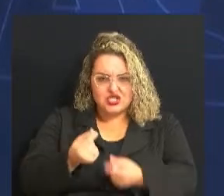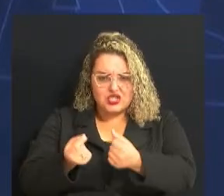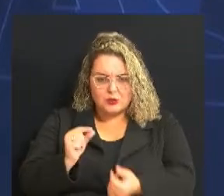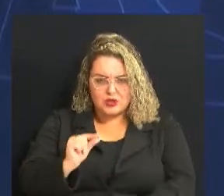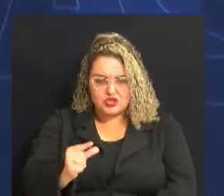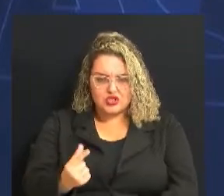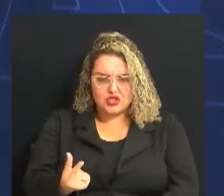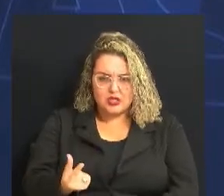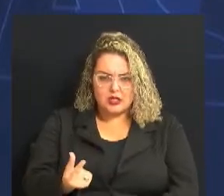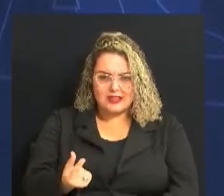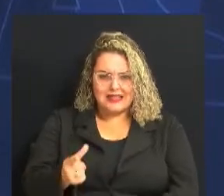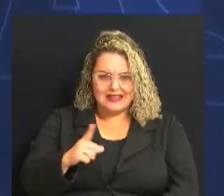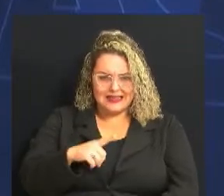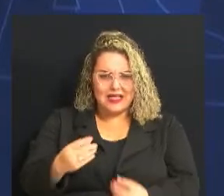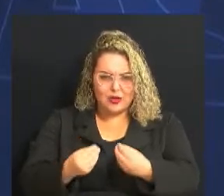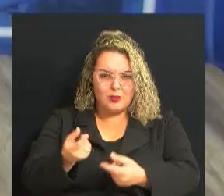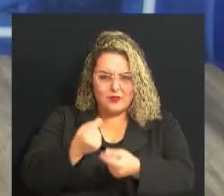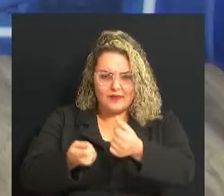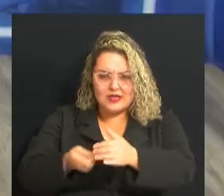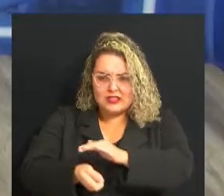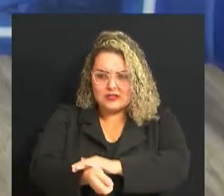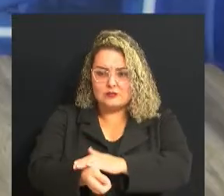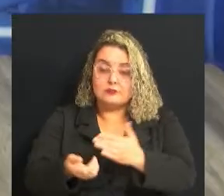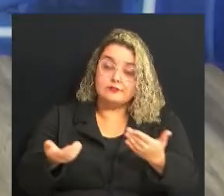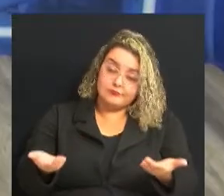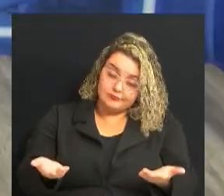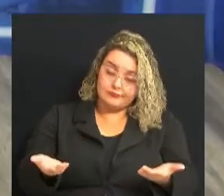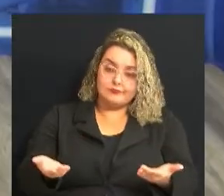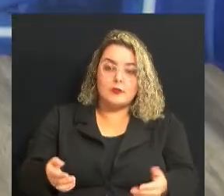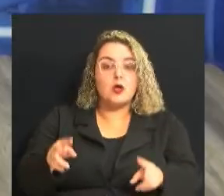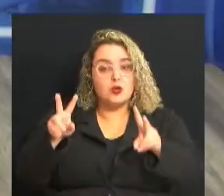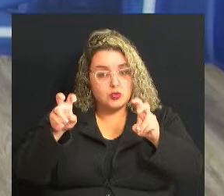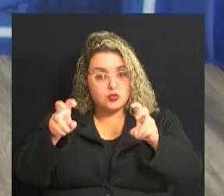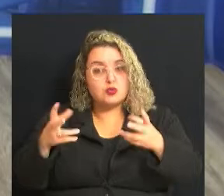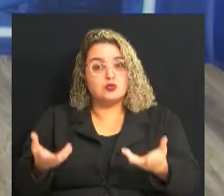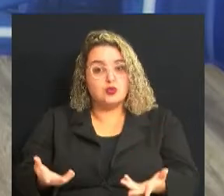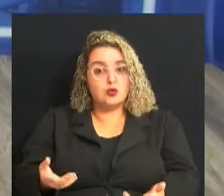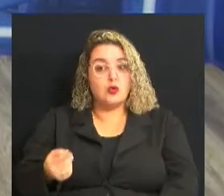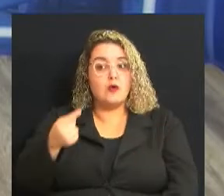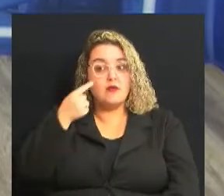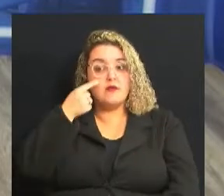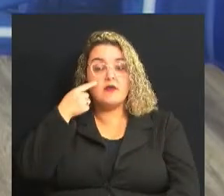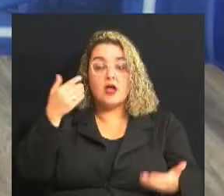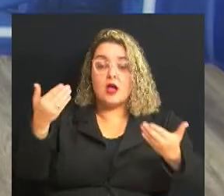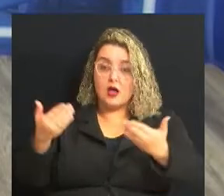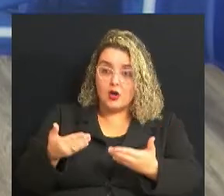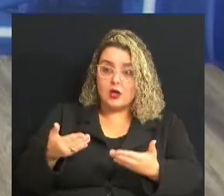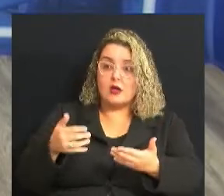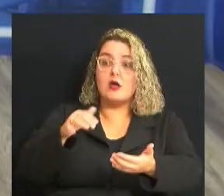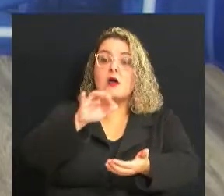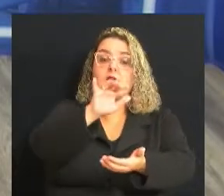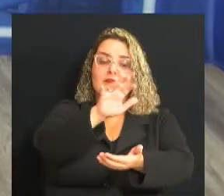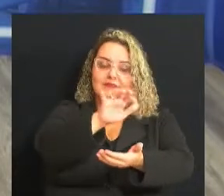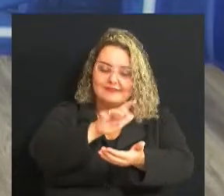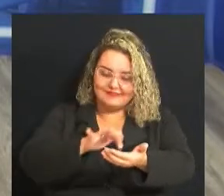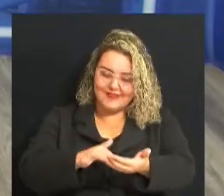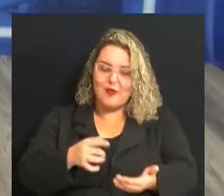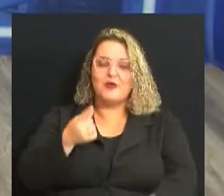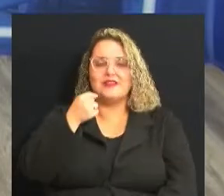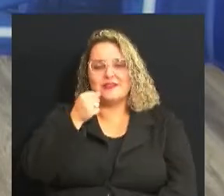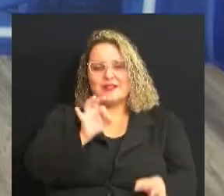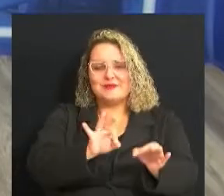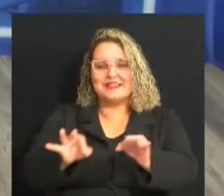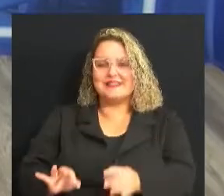que tem como fazer um investimento? Bom, sobre este assunto você confere a partir de agora no nosso quadro Na Ponta